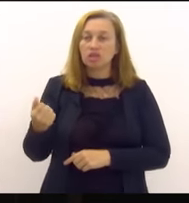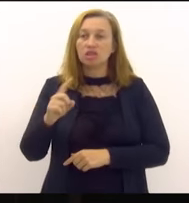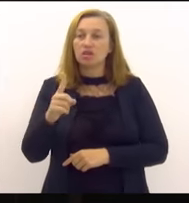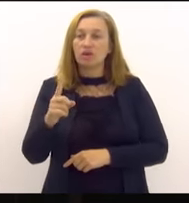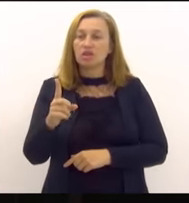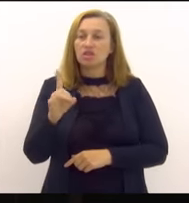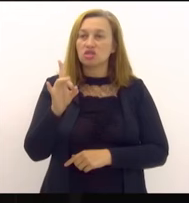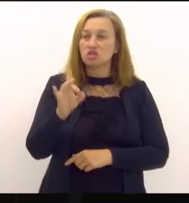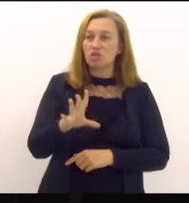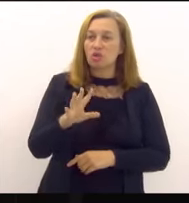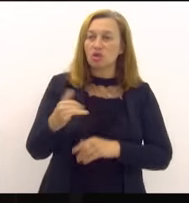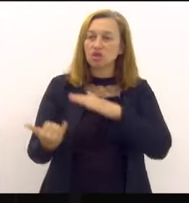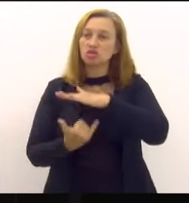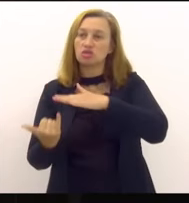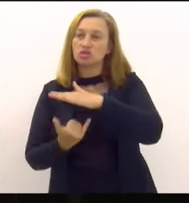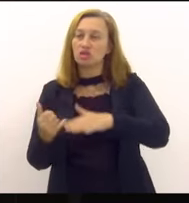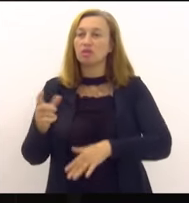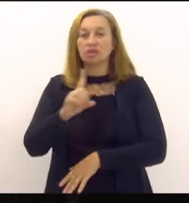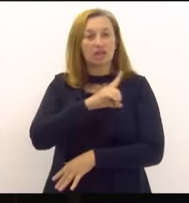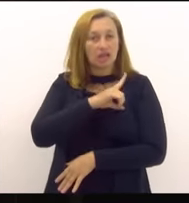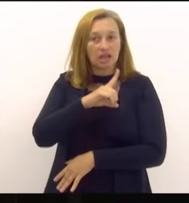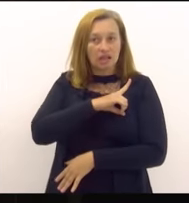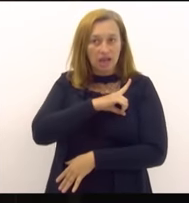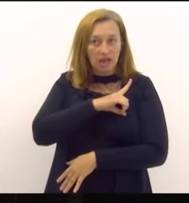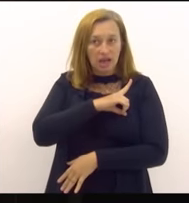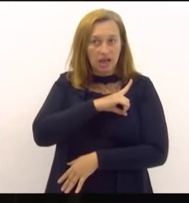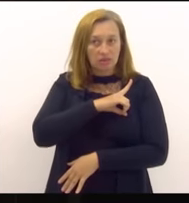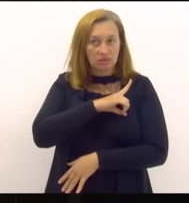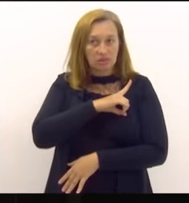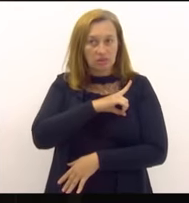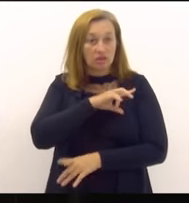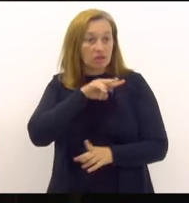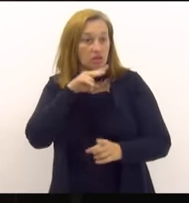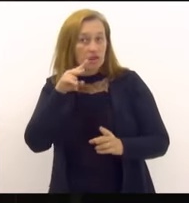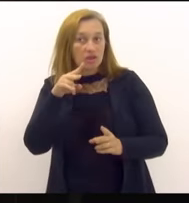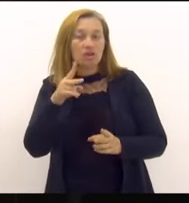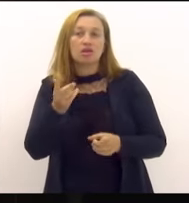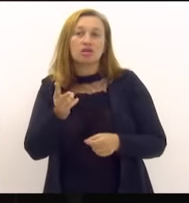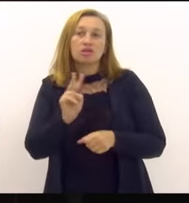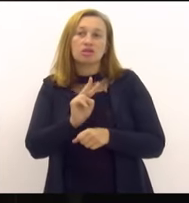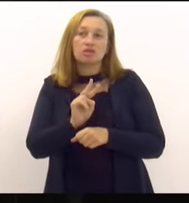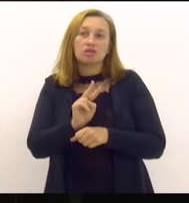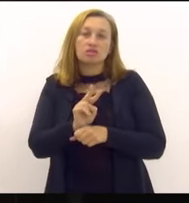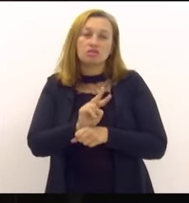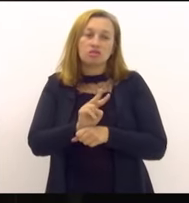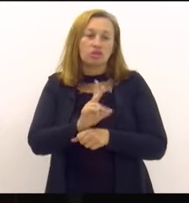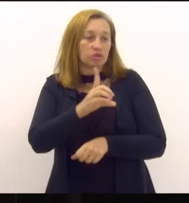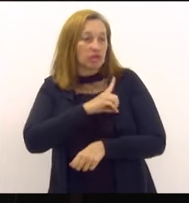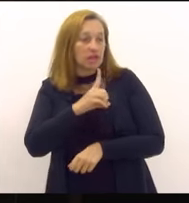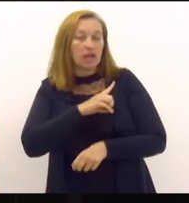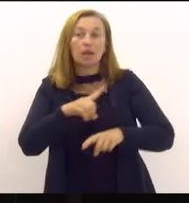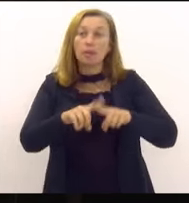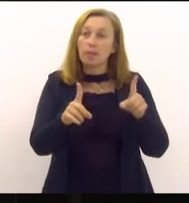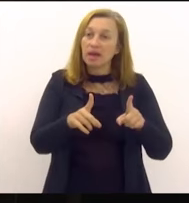delegados, que é de delegados e tem que ser chefiada por delegados, mas é uma instituição